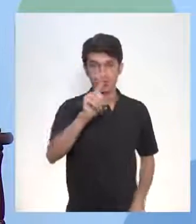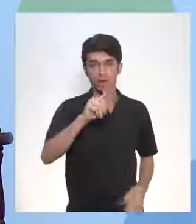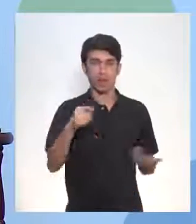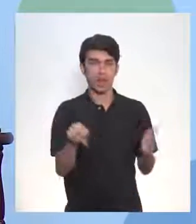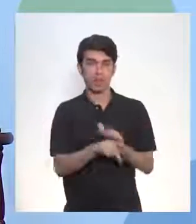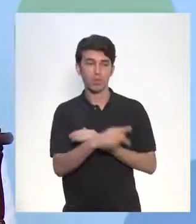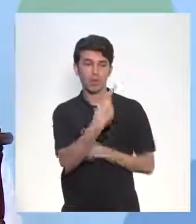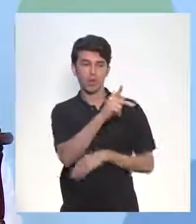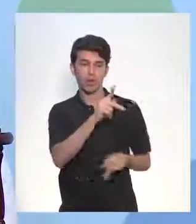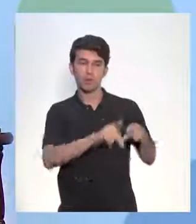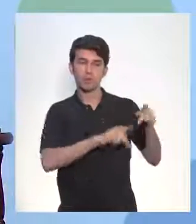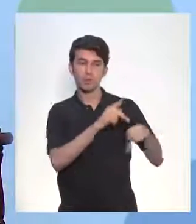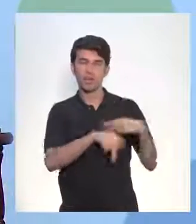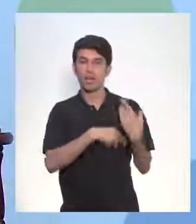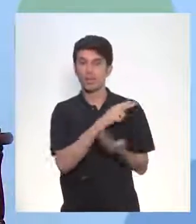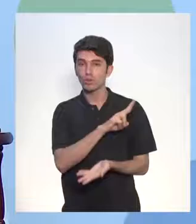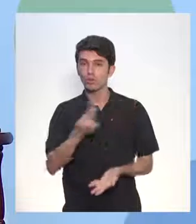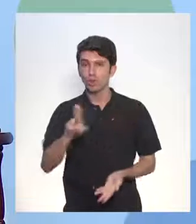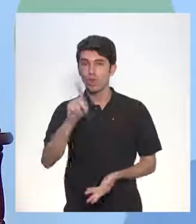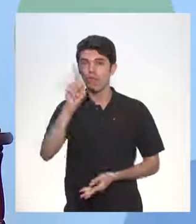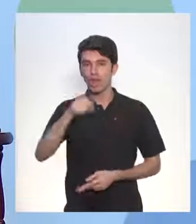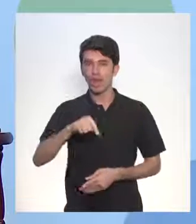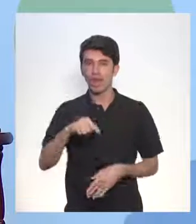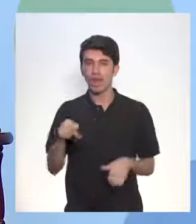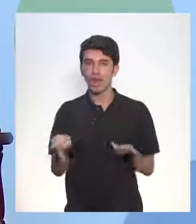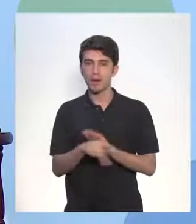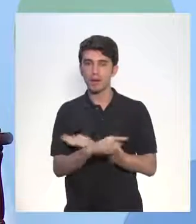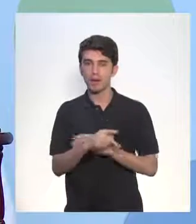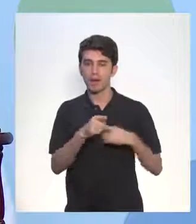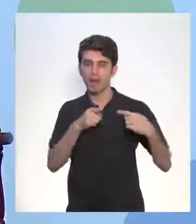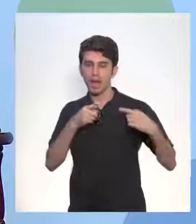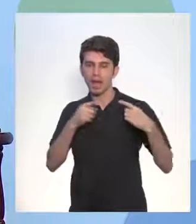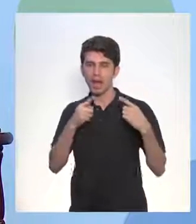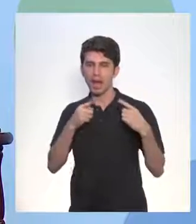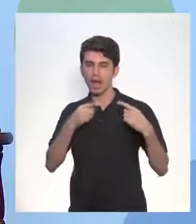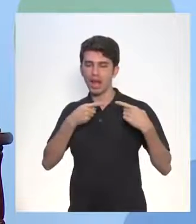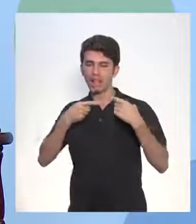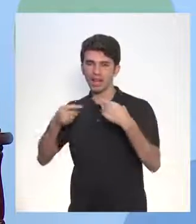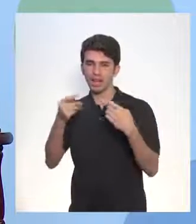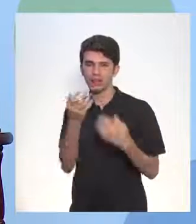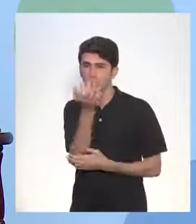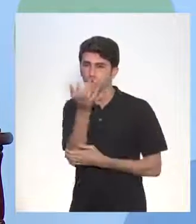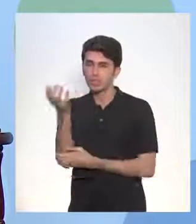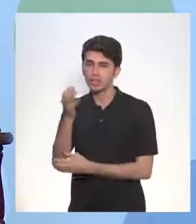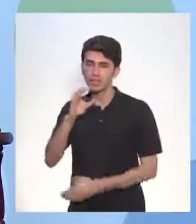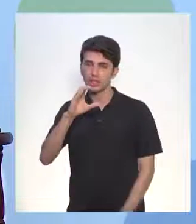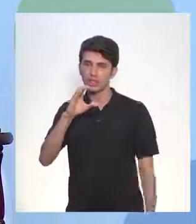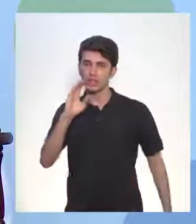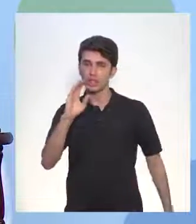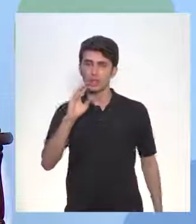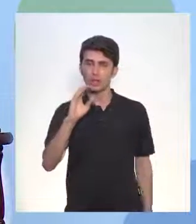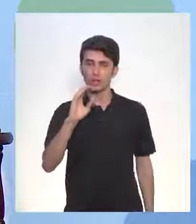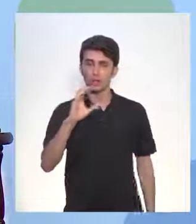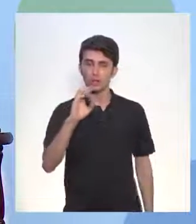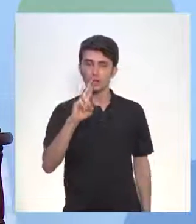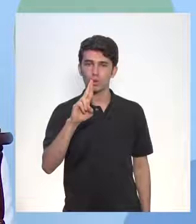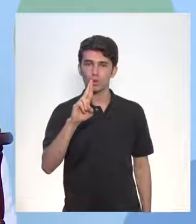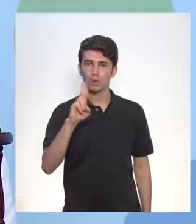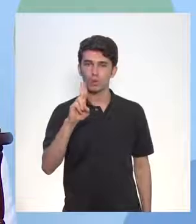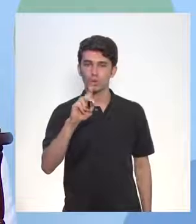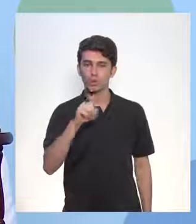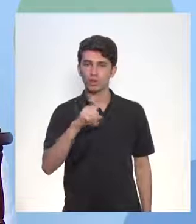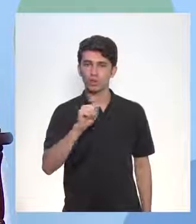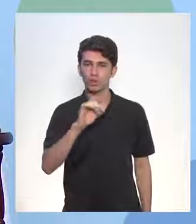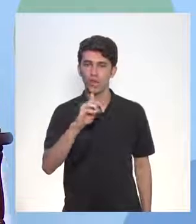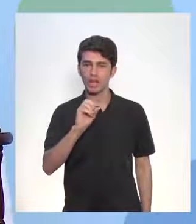a cruzada dos mendigos. Então imagina, essa cruzada, juntou um grande número de pessoas, transeuntes, bêbados, homens,